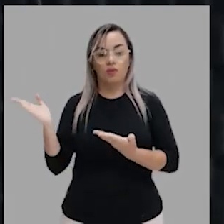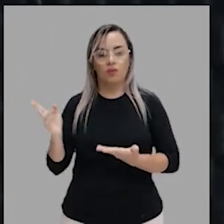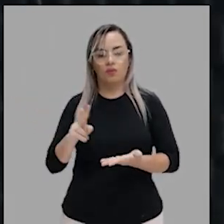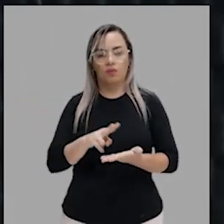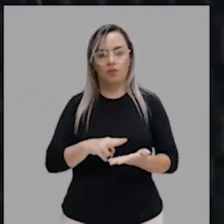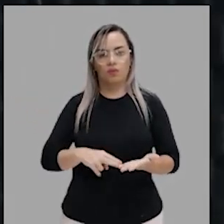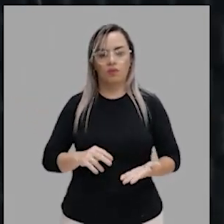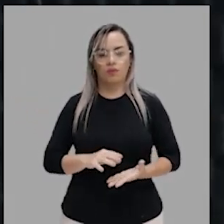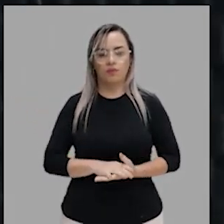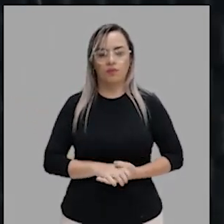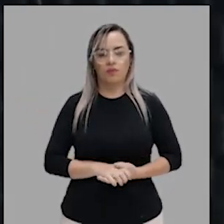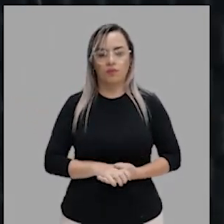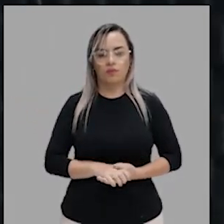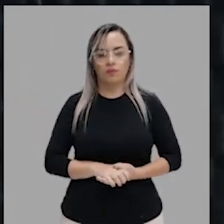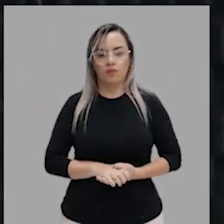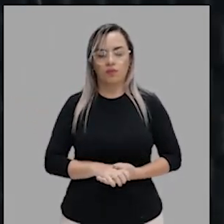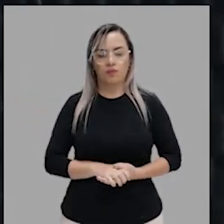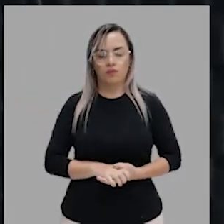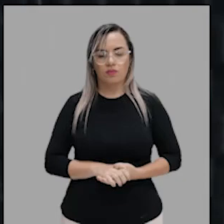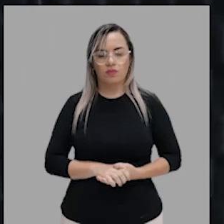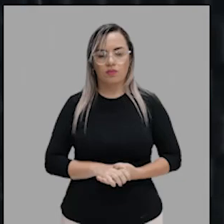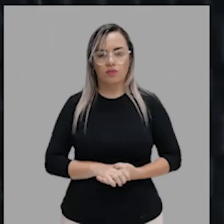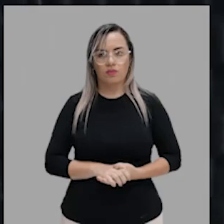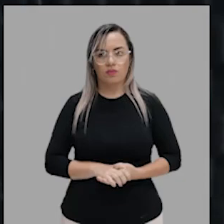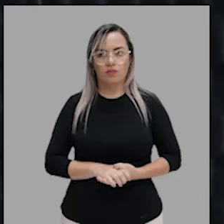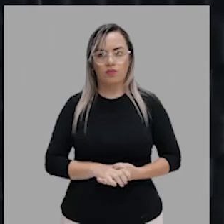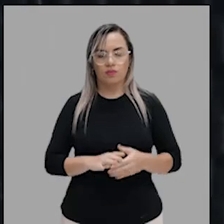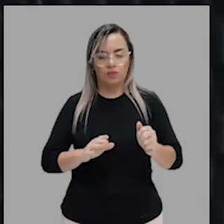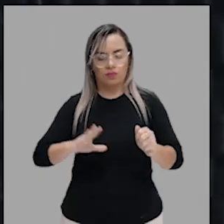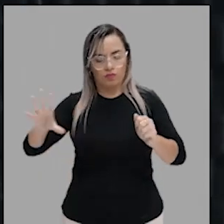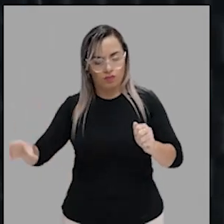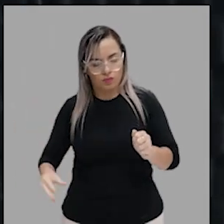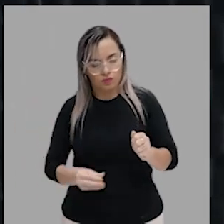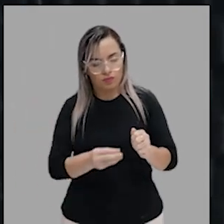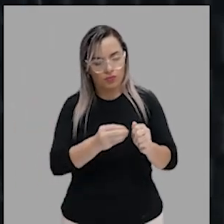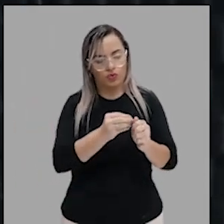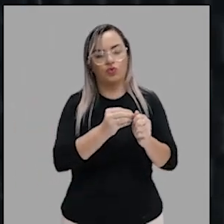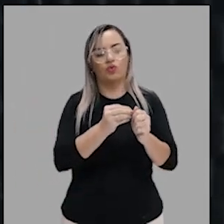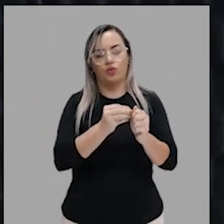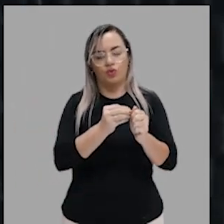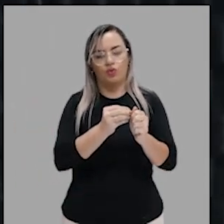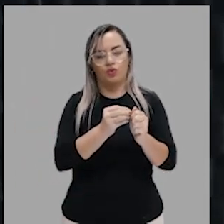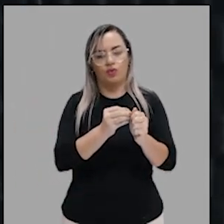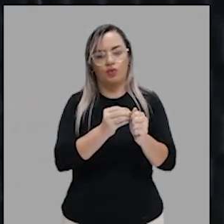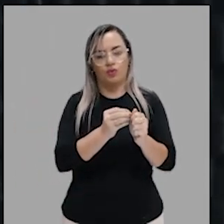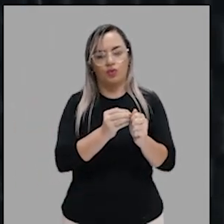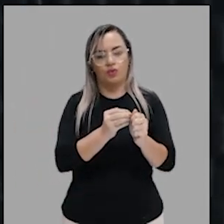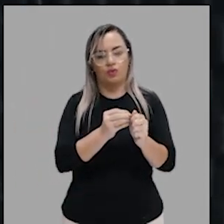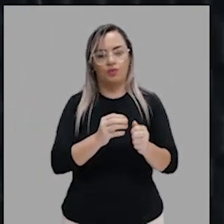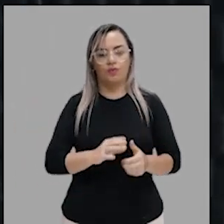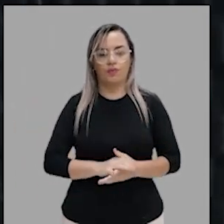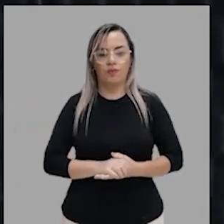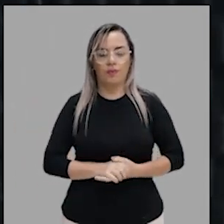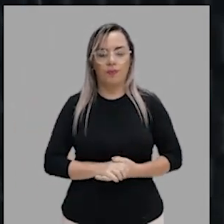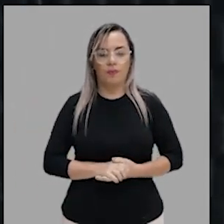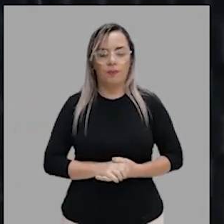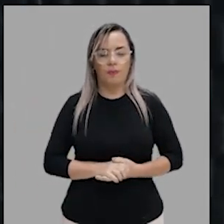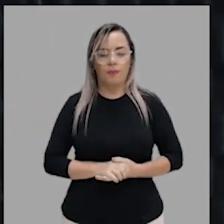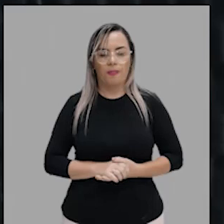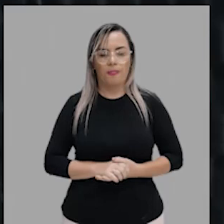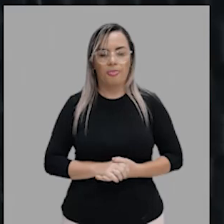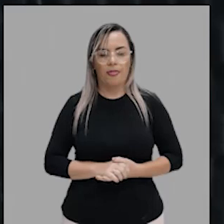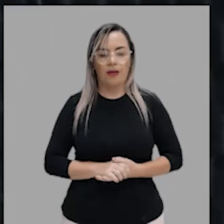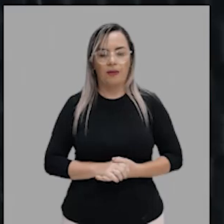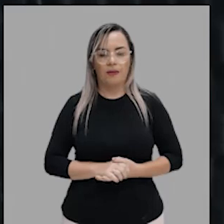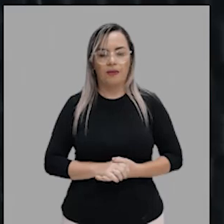de adjunto. O que é adjunto? É aquilo que fica junto. Adjunto adverbial, tá certo? Então, olha só. Trabalha